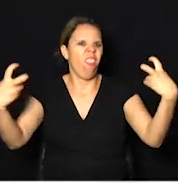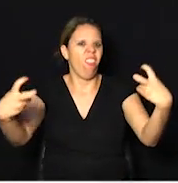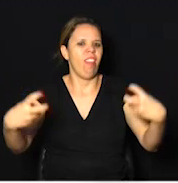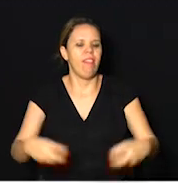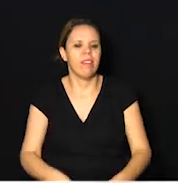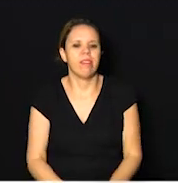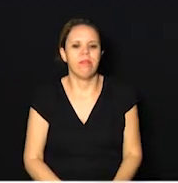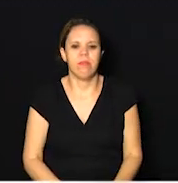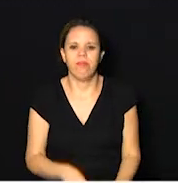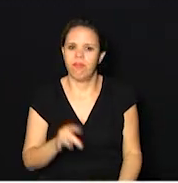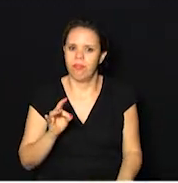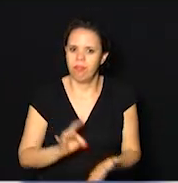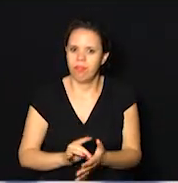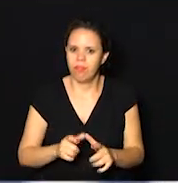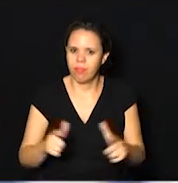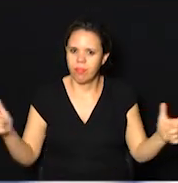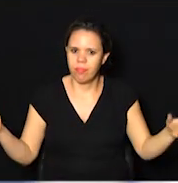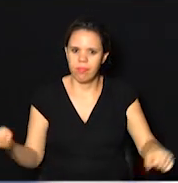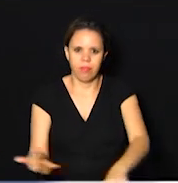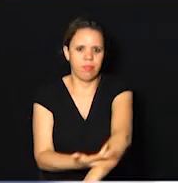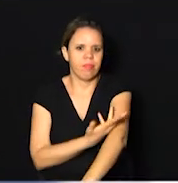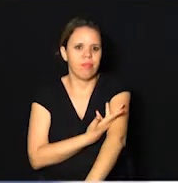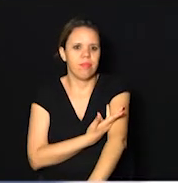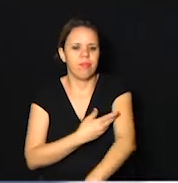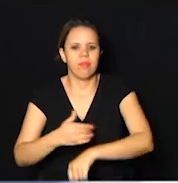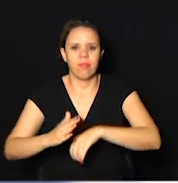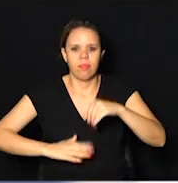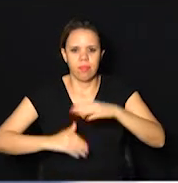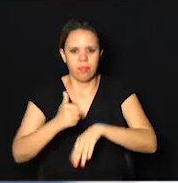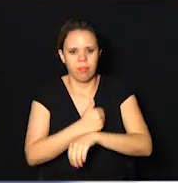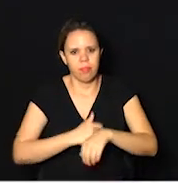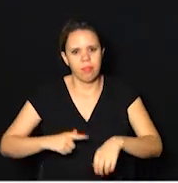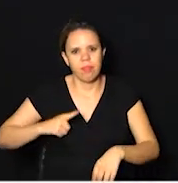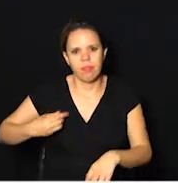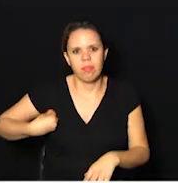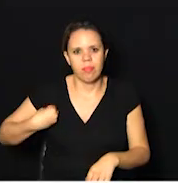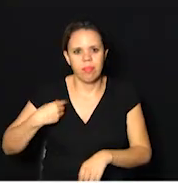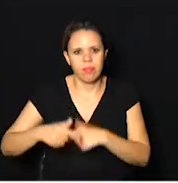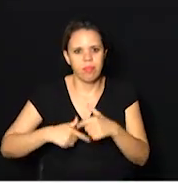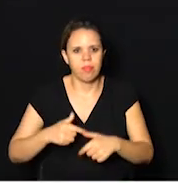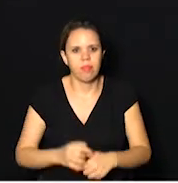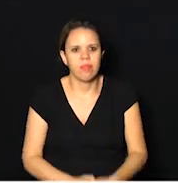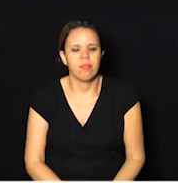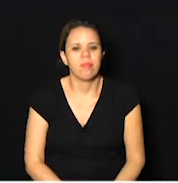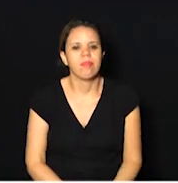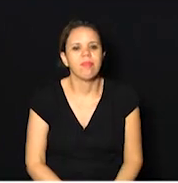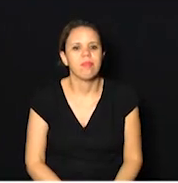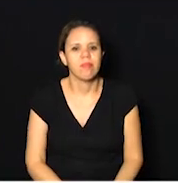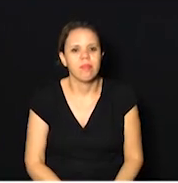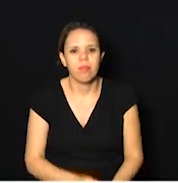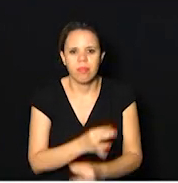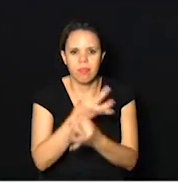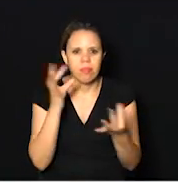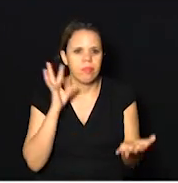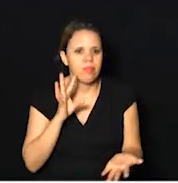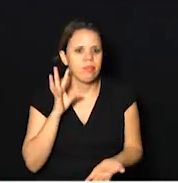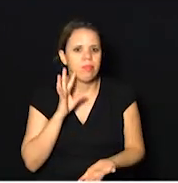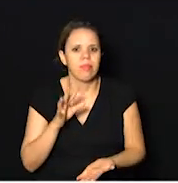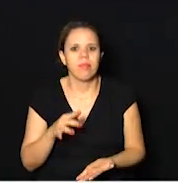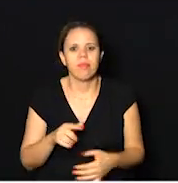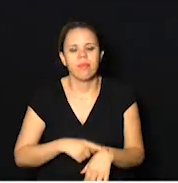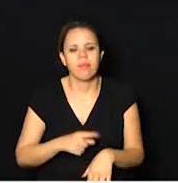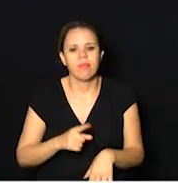grande realmente foi uma das maiores emoções profissionalmente que eu tive na minha carreira foi demais tô demais